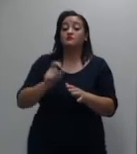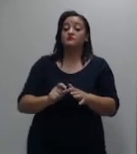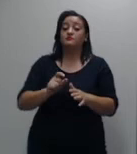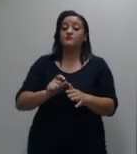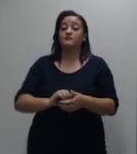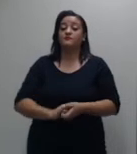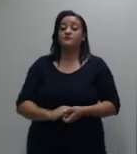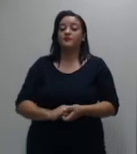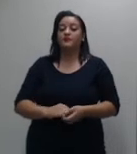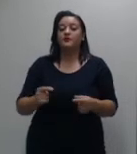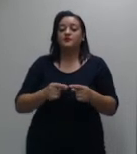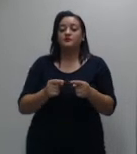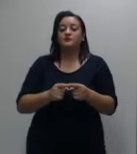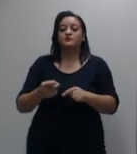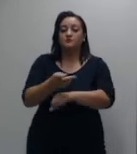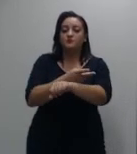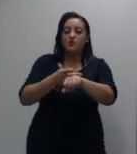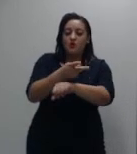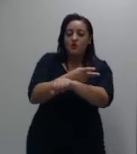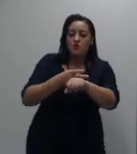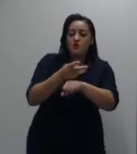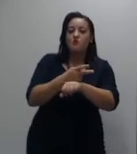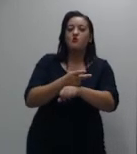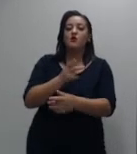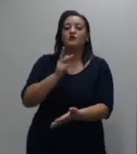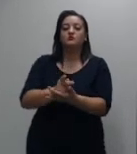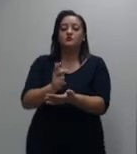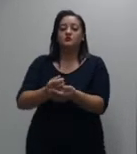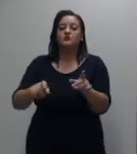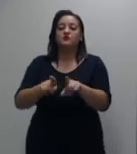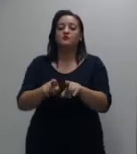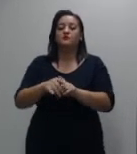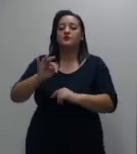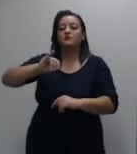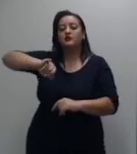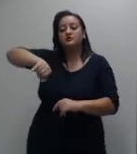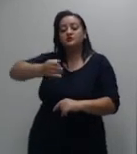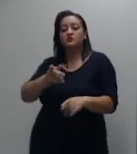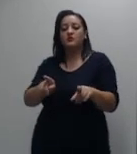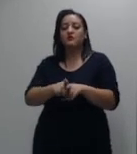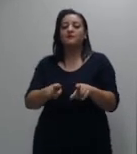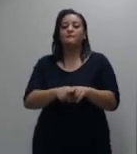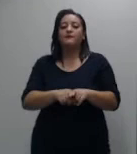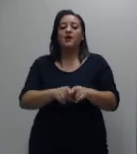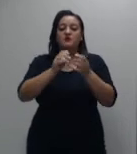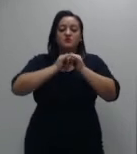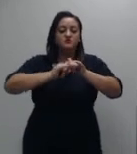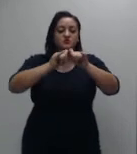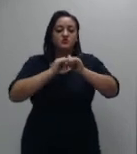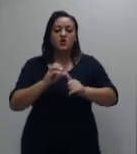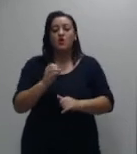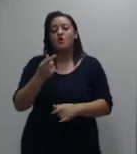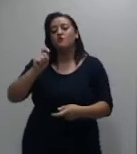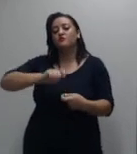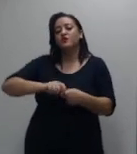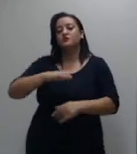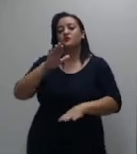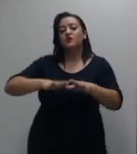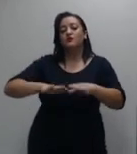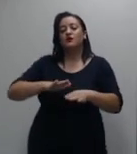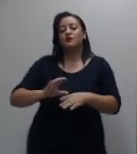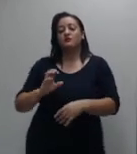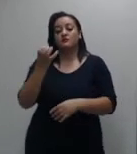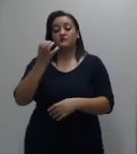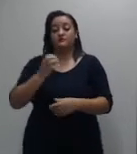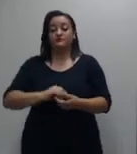requerida no sentido de se buscar via locação o STJ quebrou-se ou faça qualquer coisa que decidiu